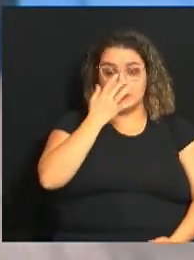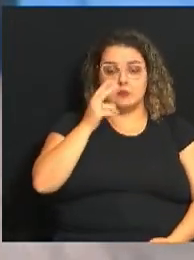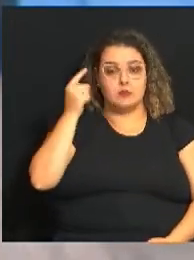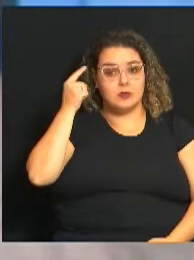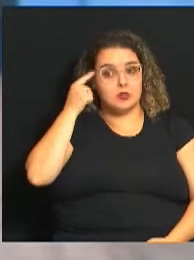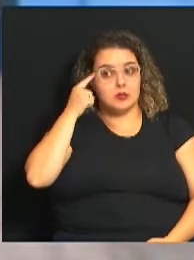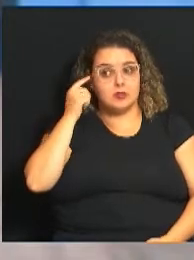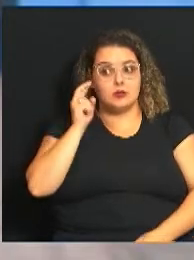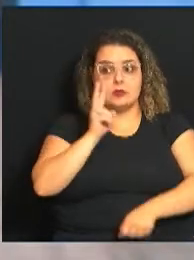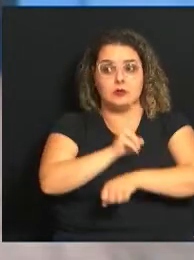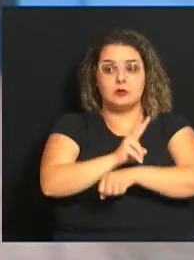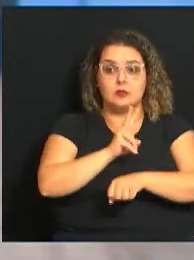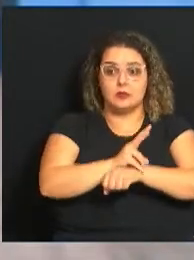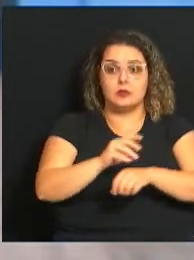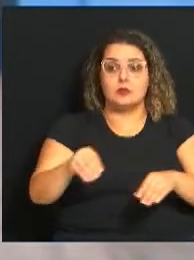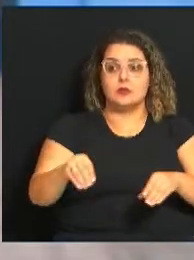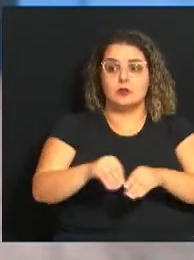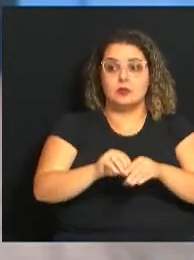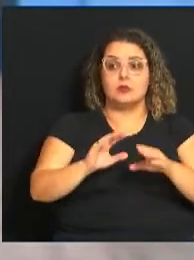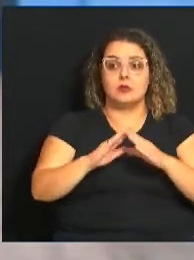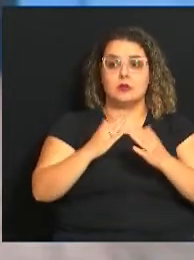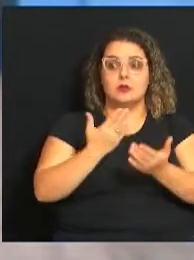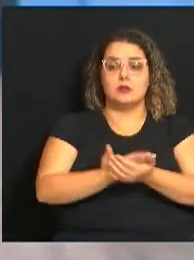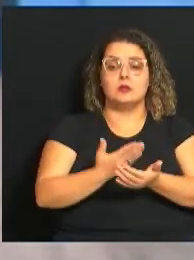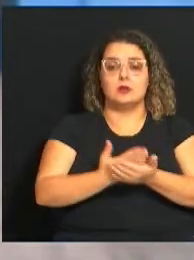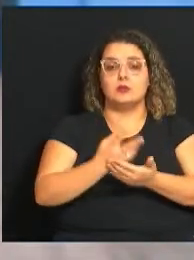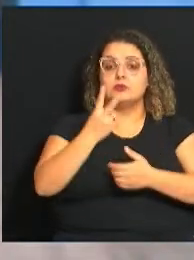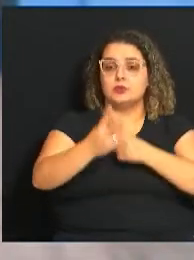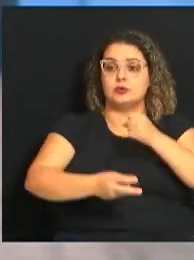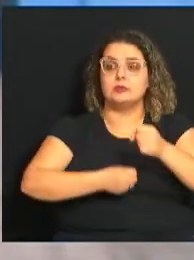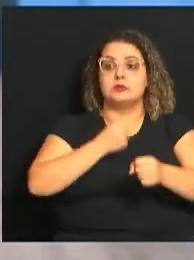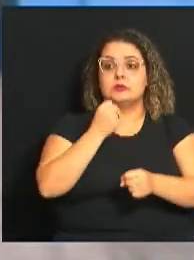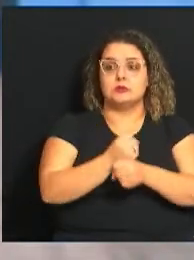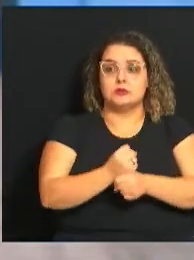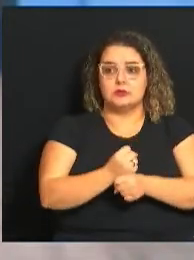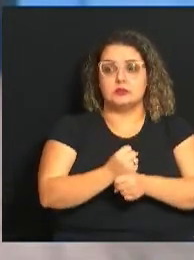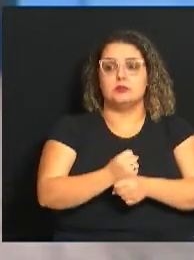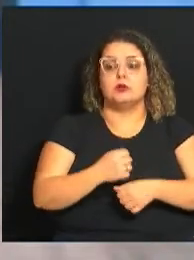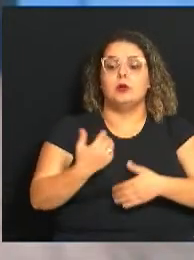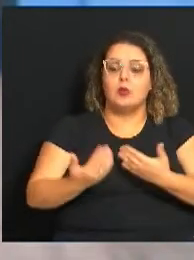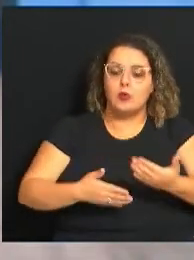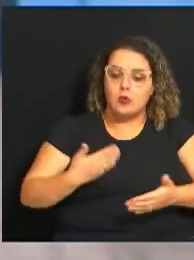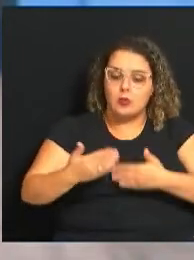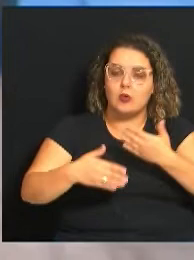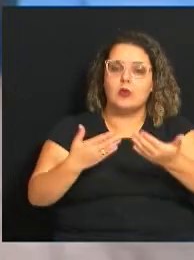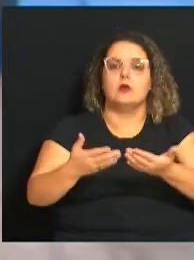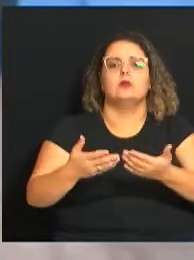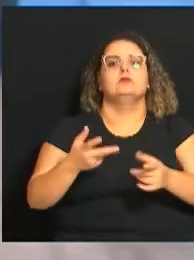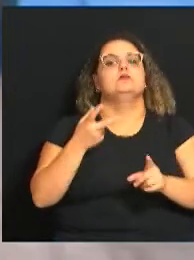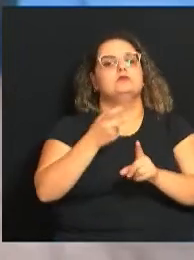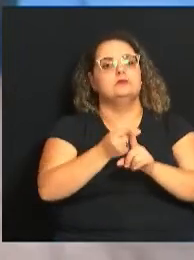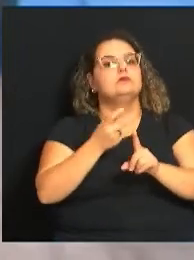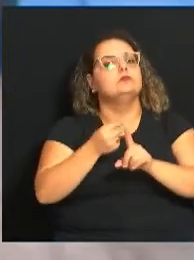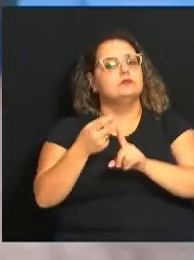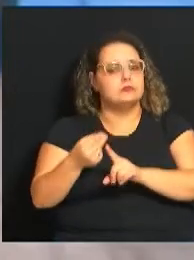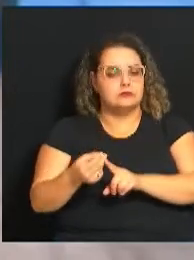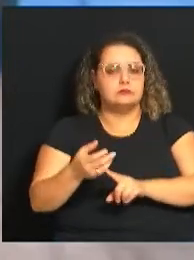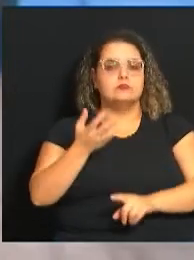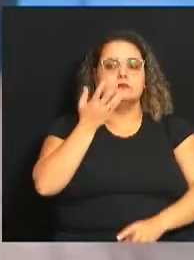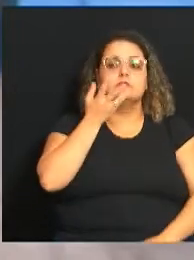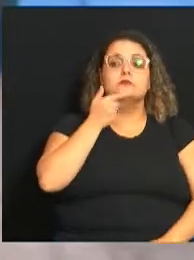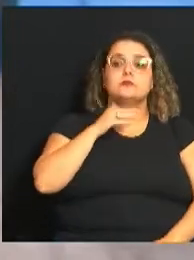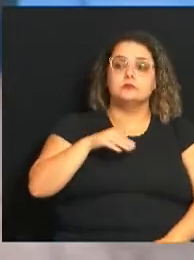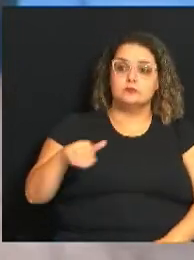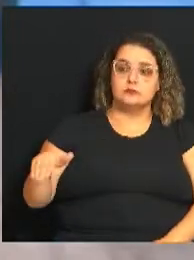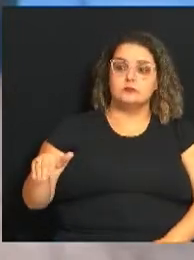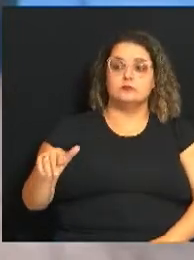crianças dentro das escolas. 2 anos depois, mesmo com o avanço da cobertura vacinal entre o público infantil,